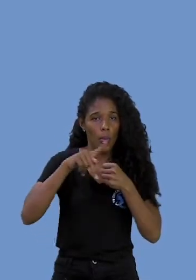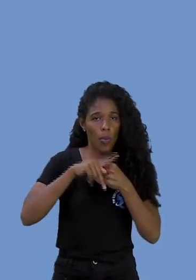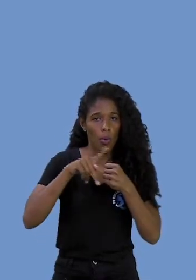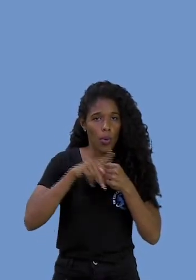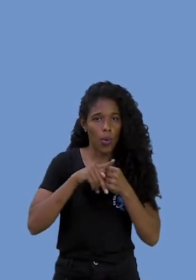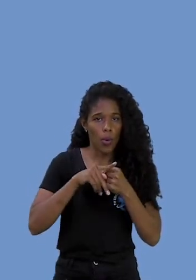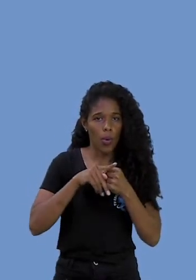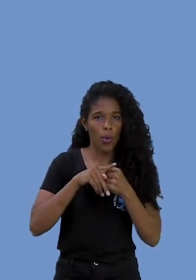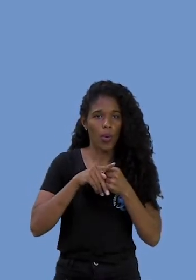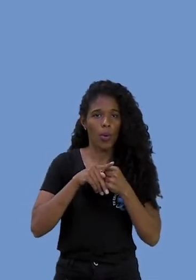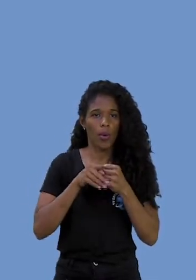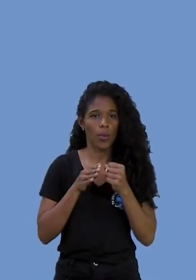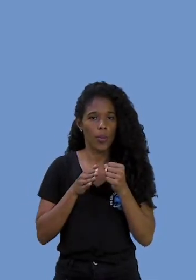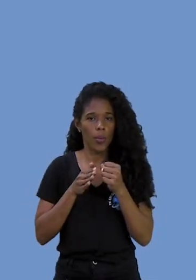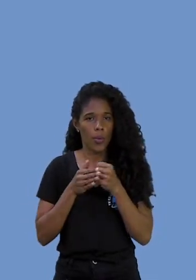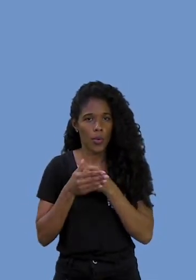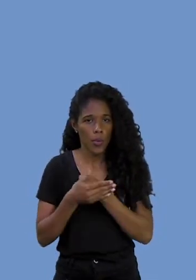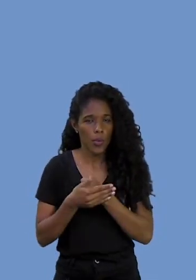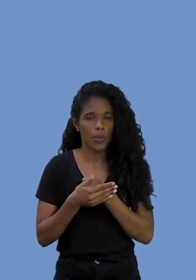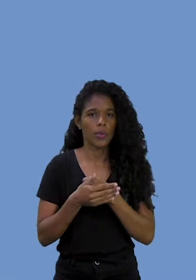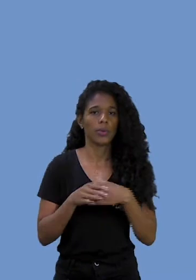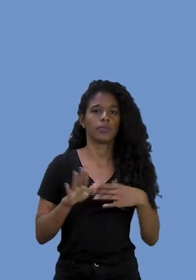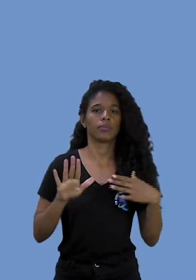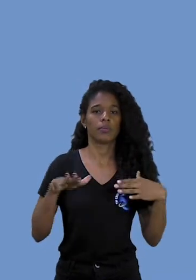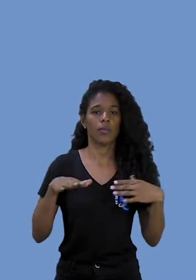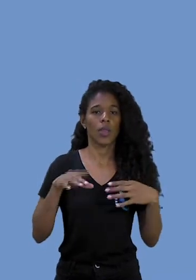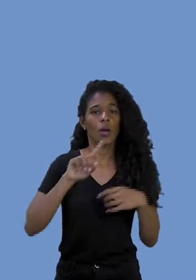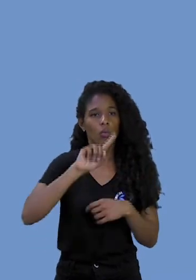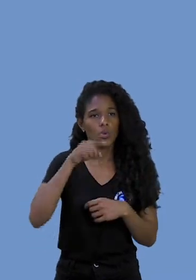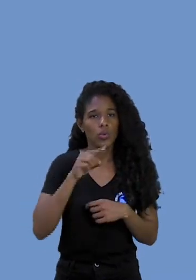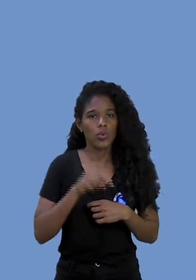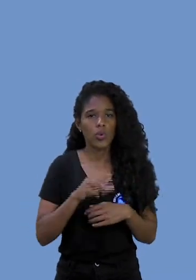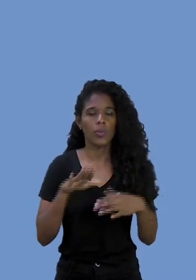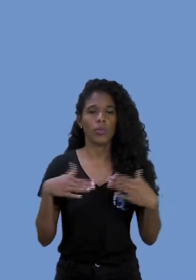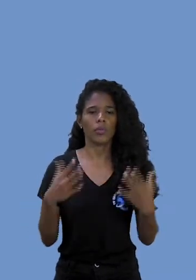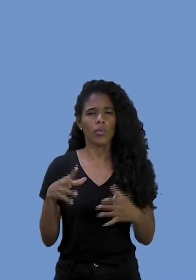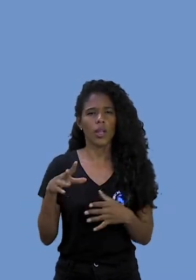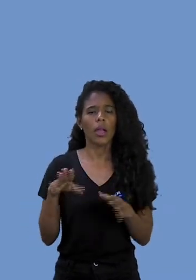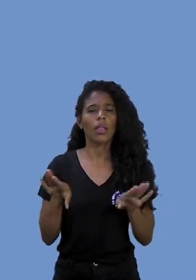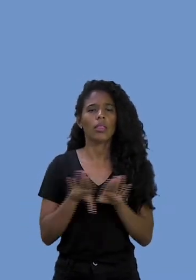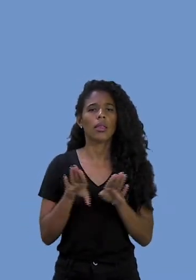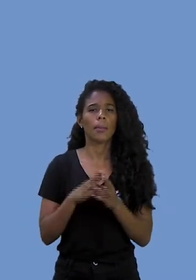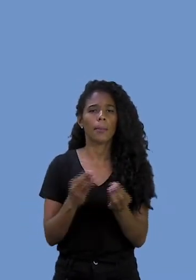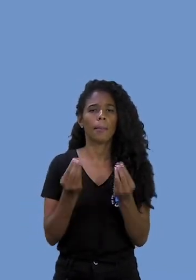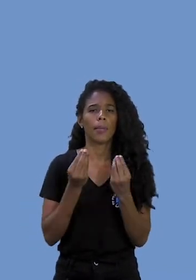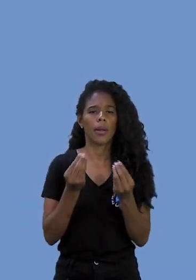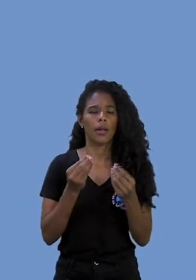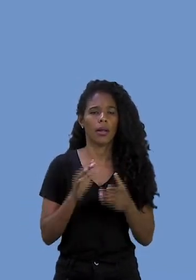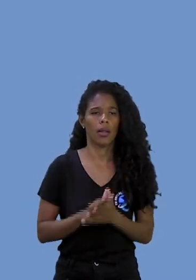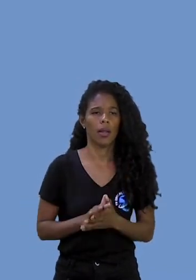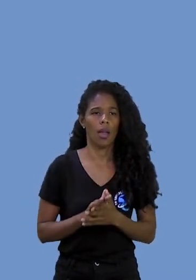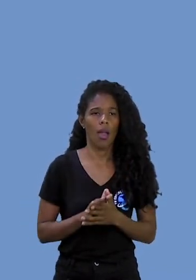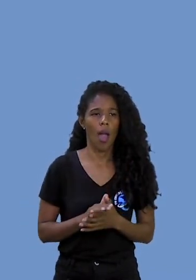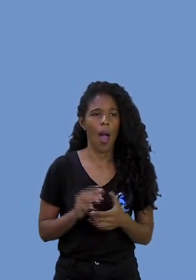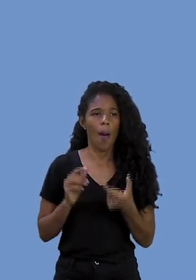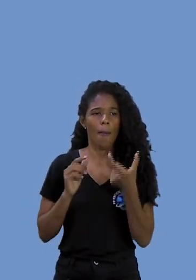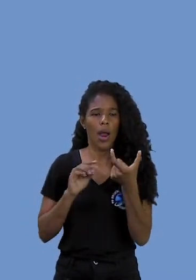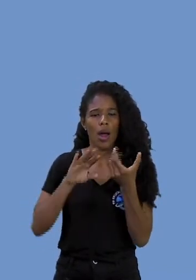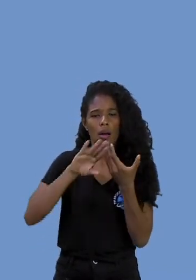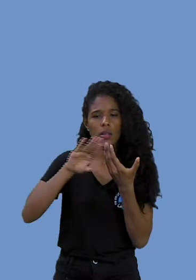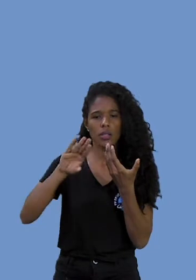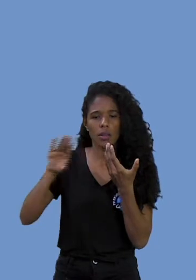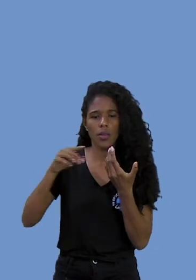vocês se lembram que nós já trabalhamos a colocação pronominal e que em alguns casos nós teremos o hífen, que é